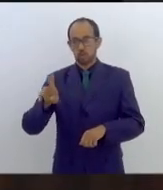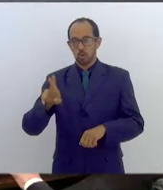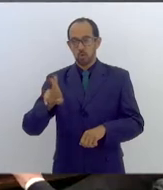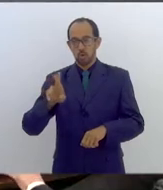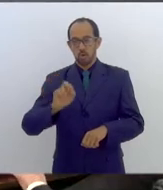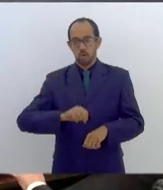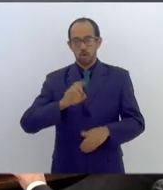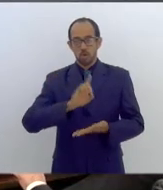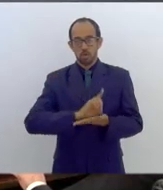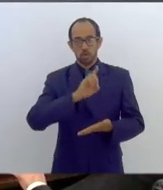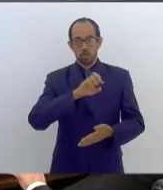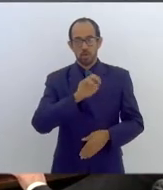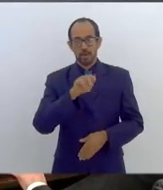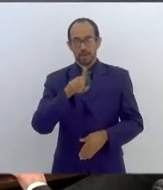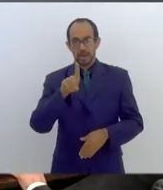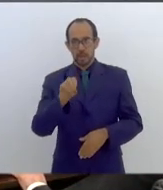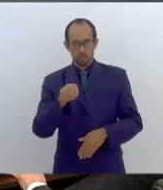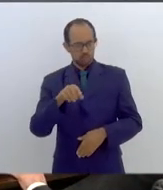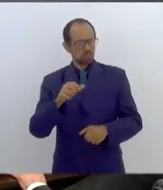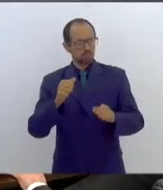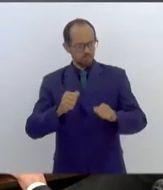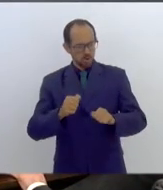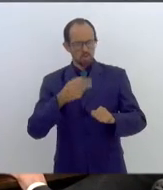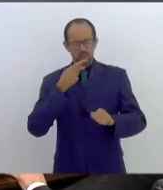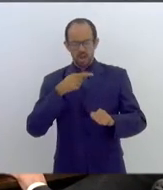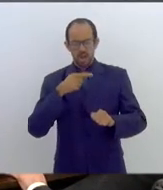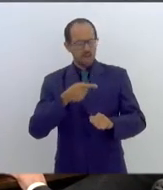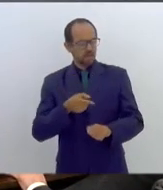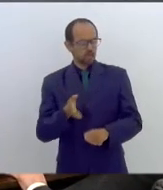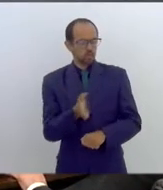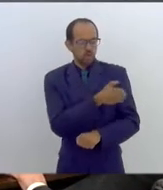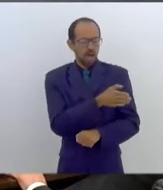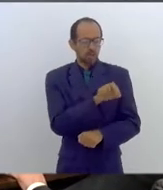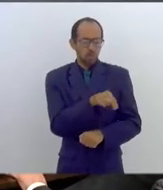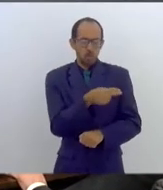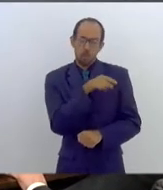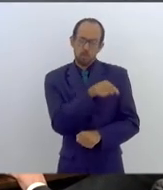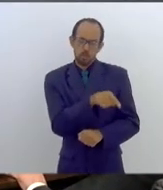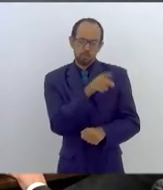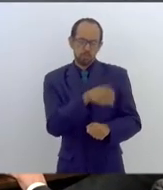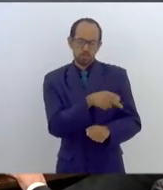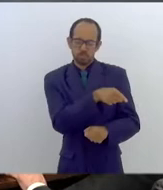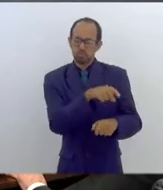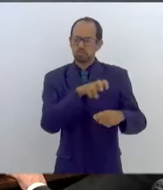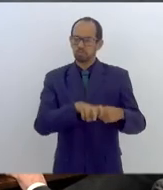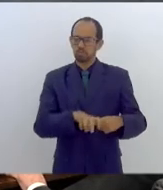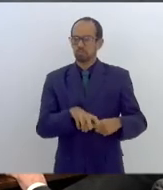Rodrigues Cardoso se eu quiser falar da Tribuna só fique à vontade